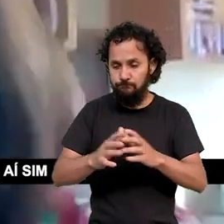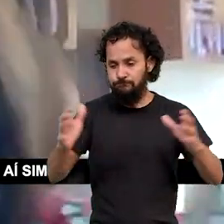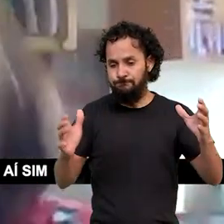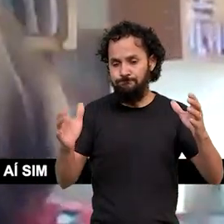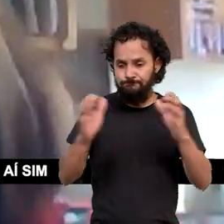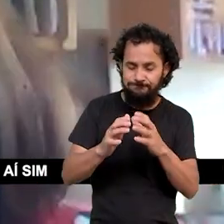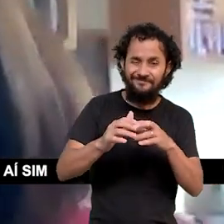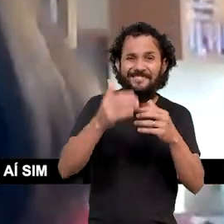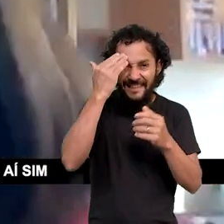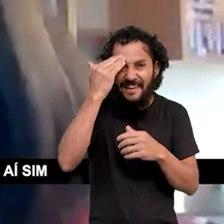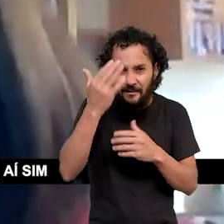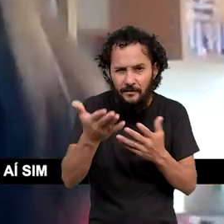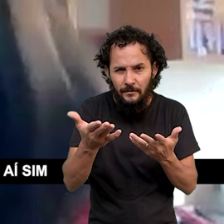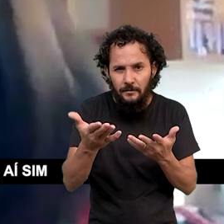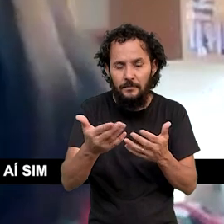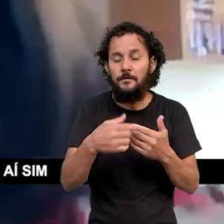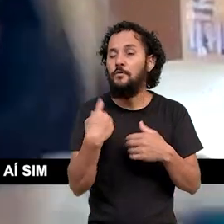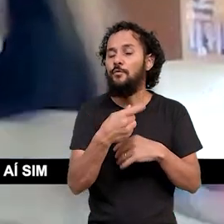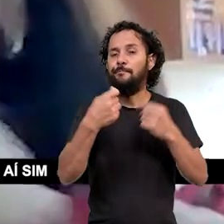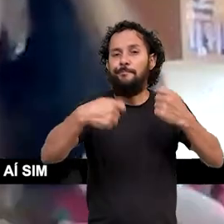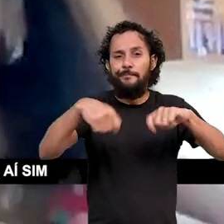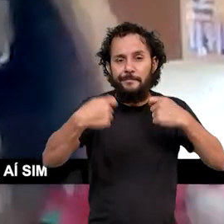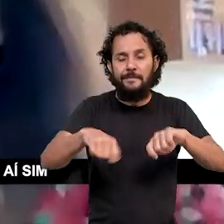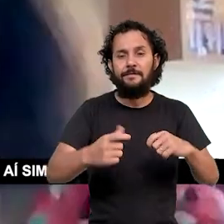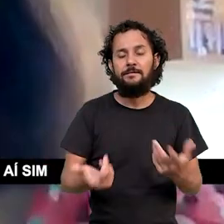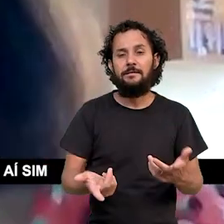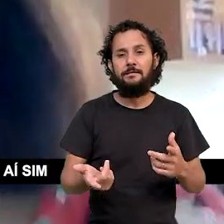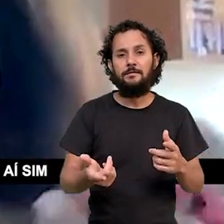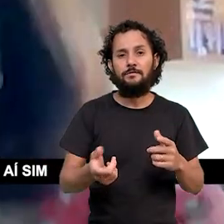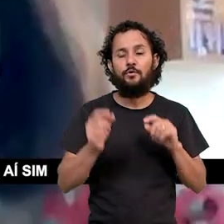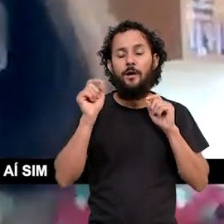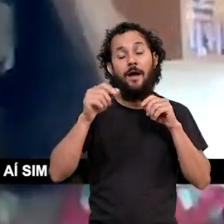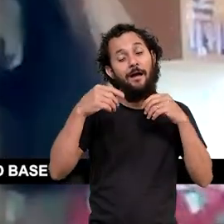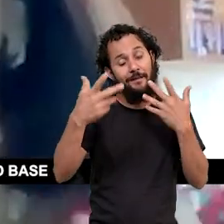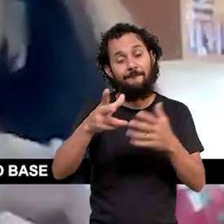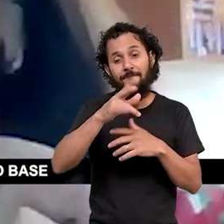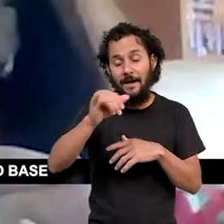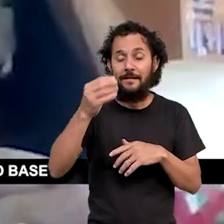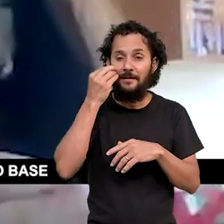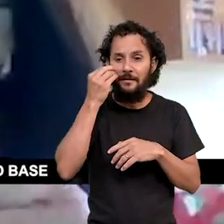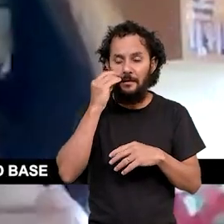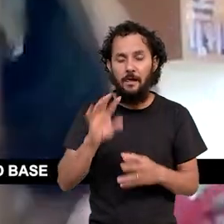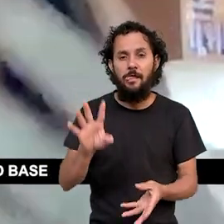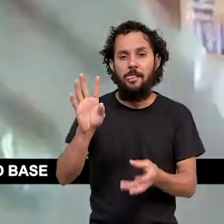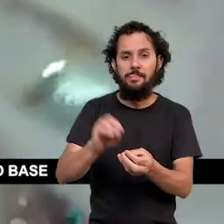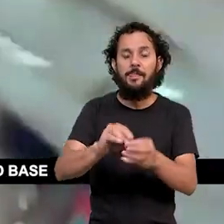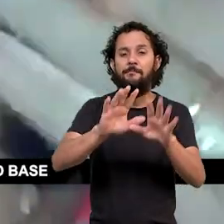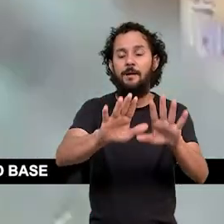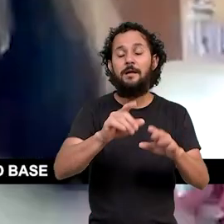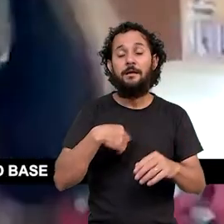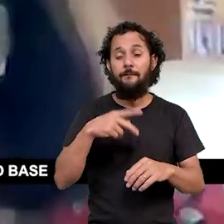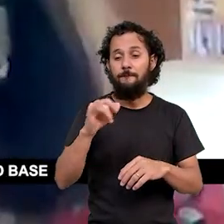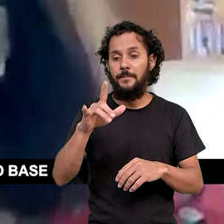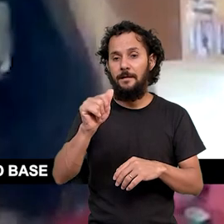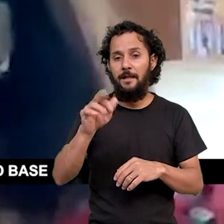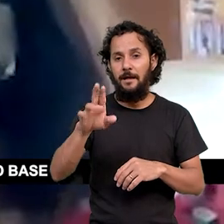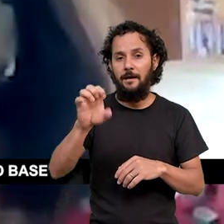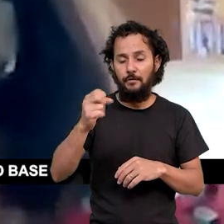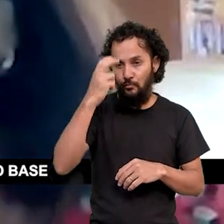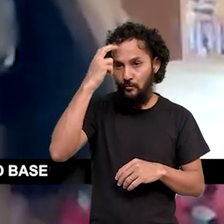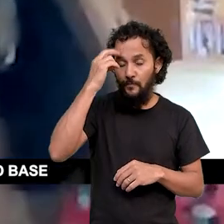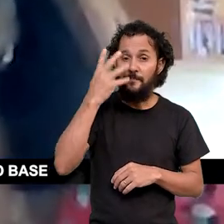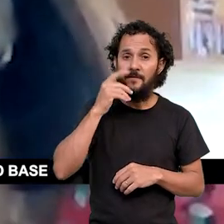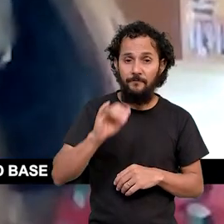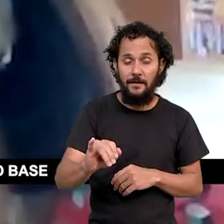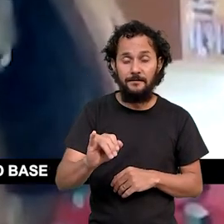grandezas. Sabe? Então, nós precisamos fazer, aí sim, para tentar fechar, trazer os pilares das